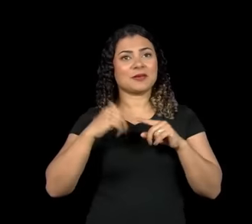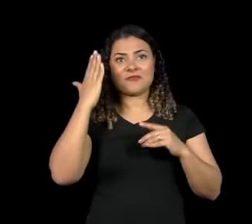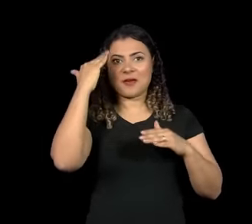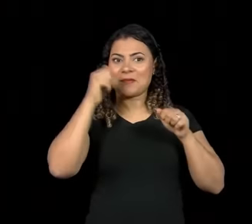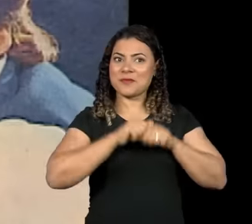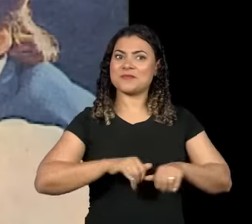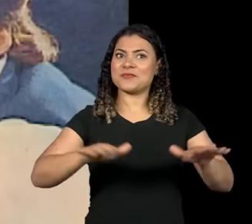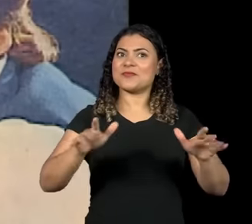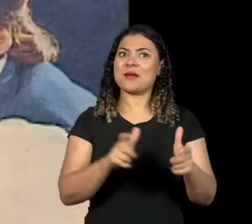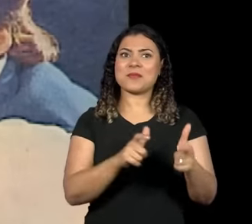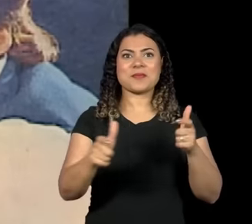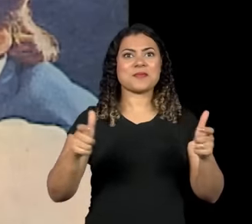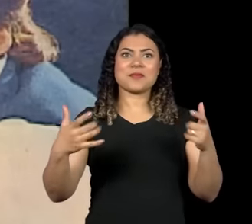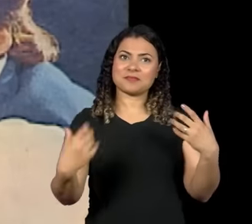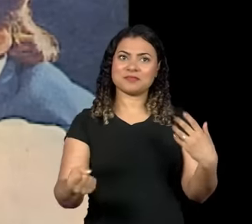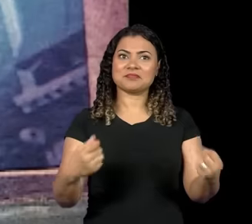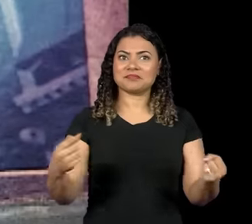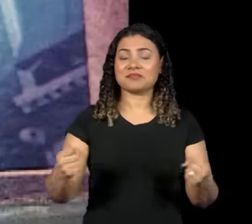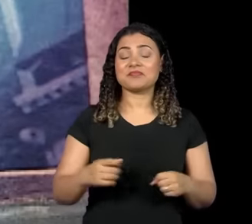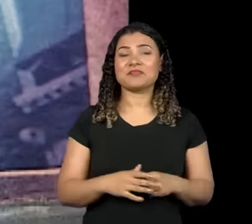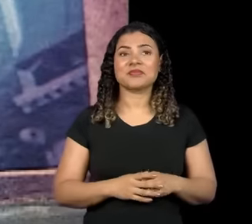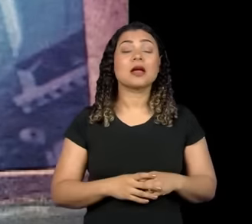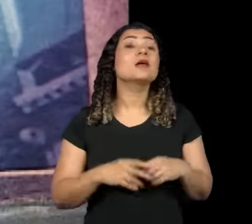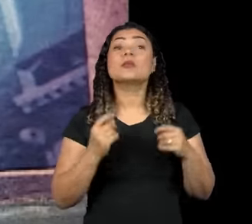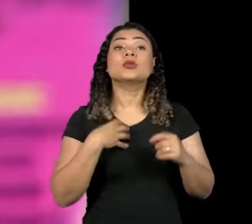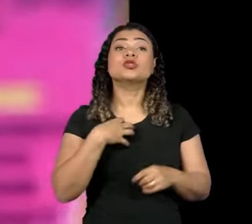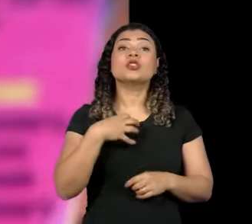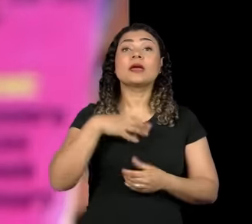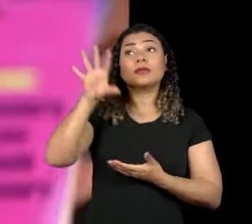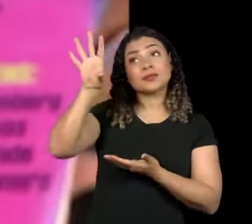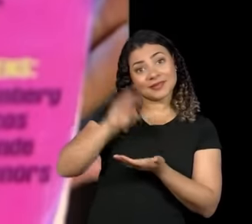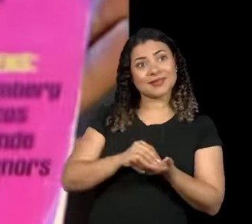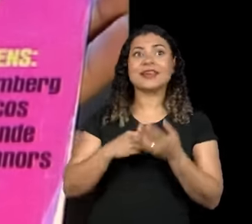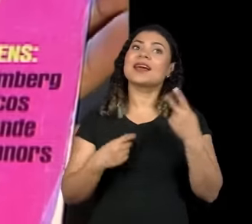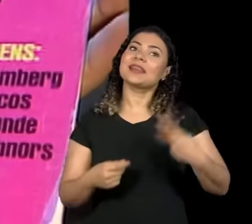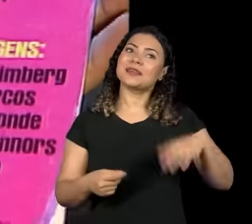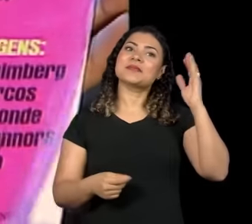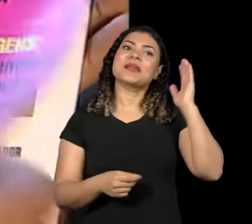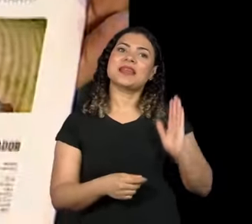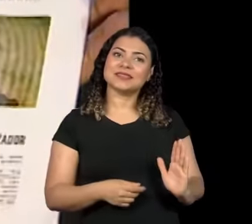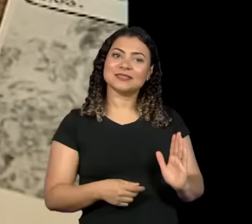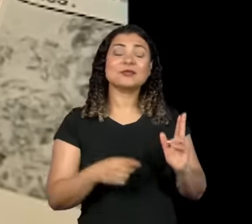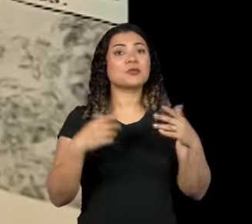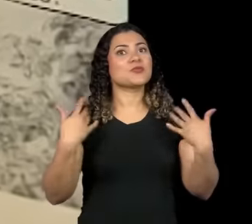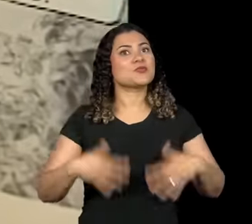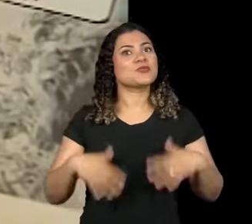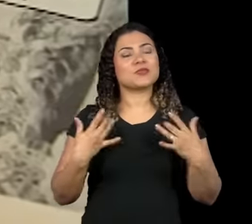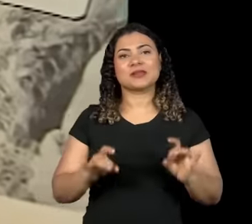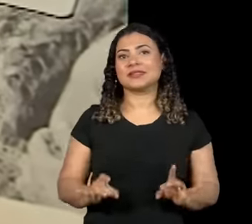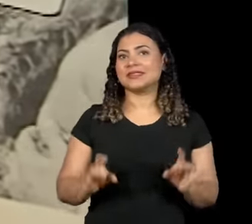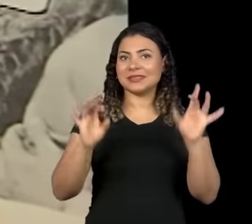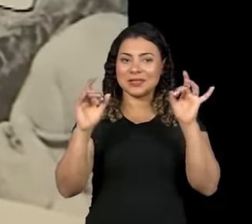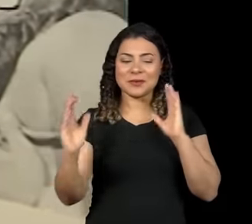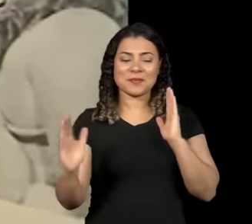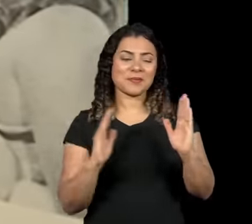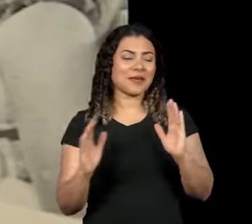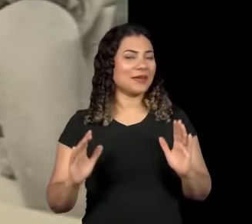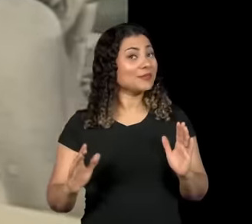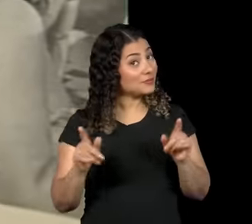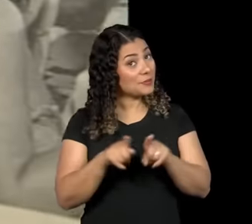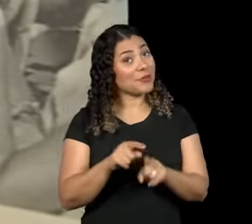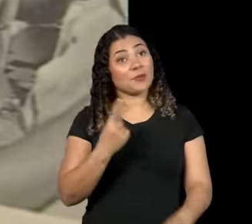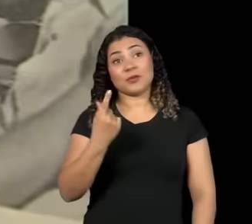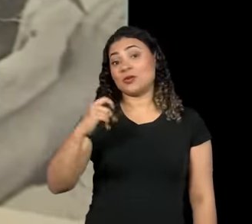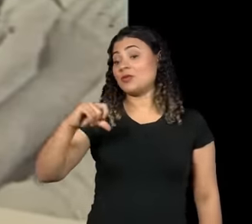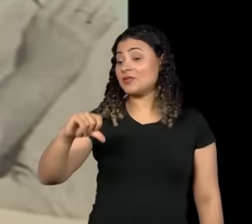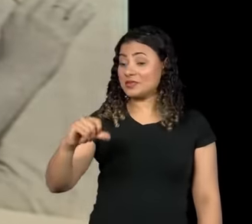sucesso. A fórmula foi trazida para o Brasil com igual êxito e tiveram a sua época de ouro entre os anos